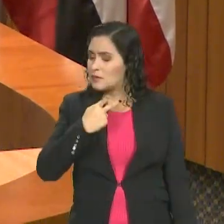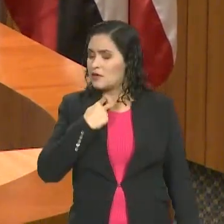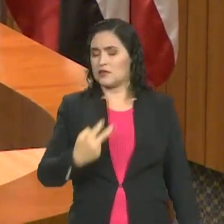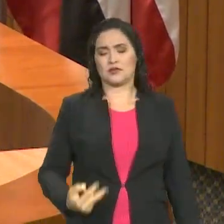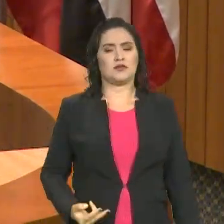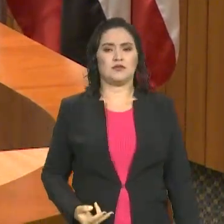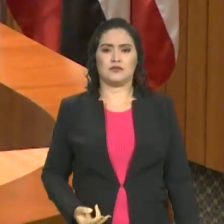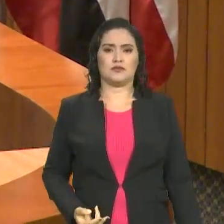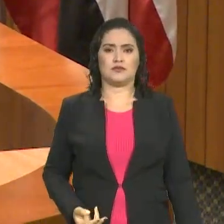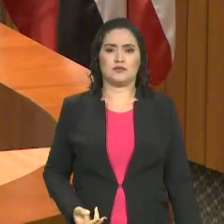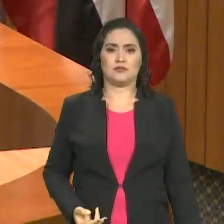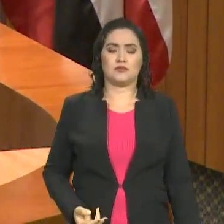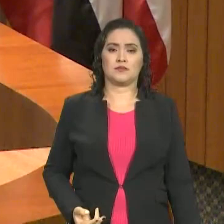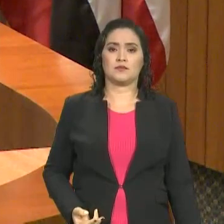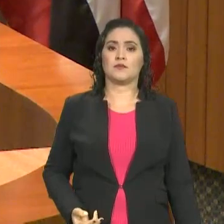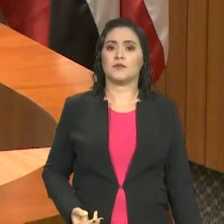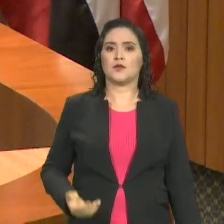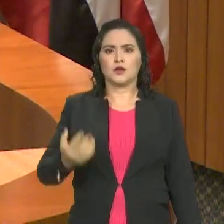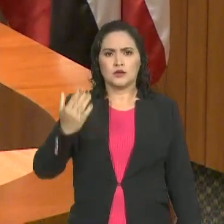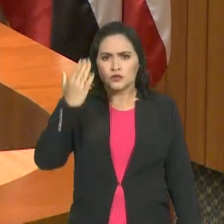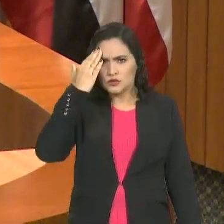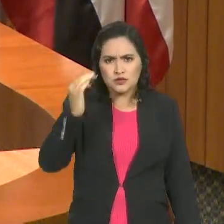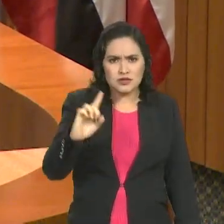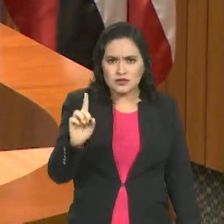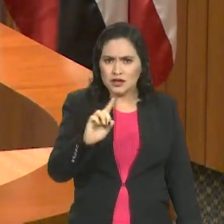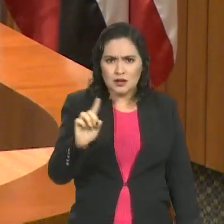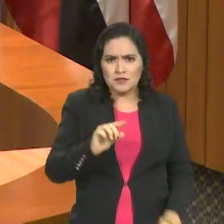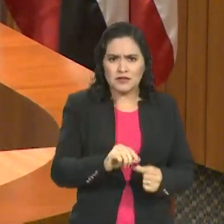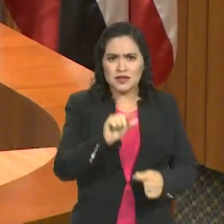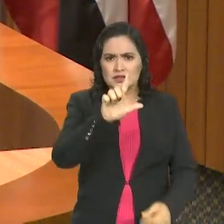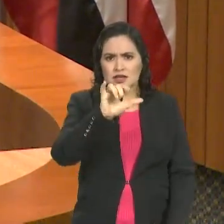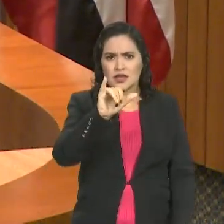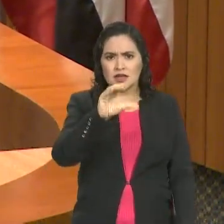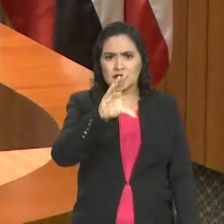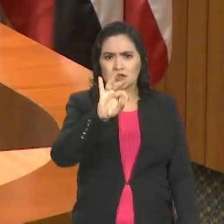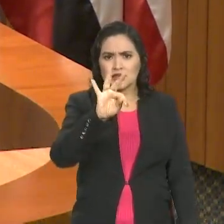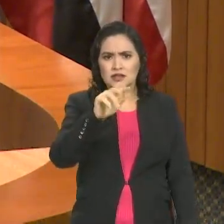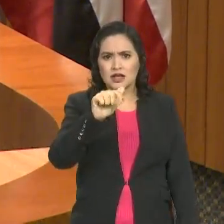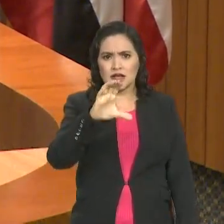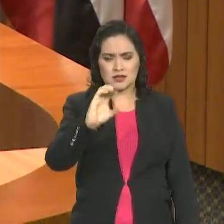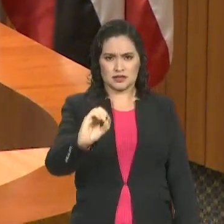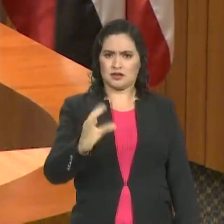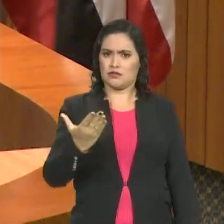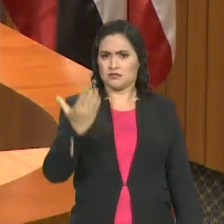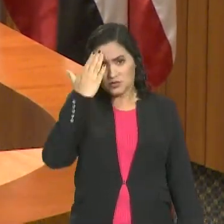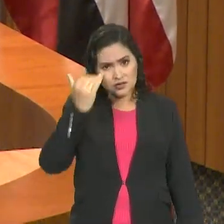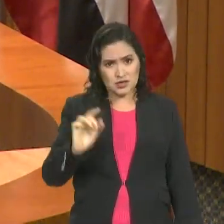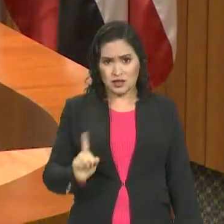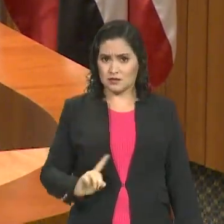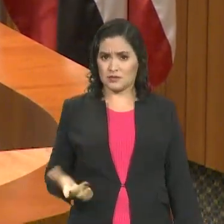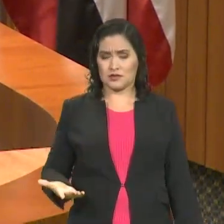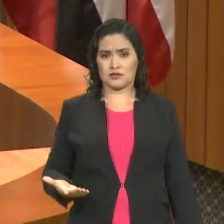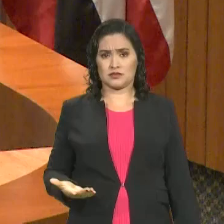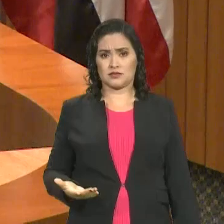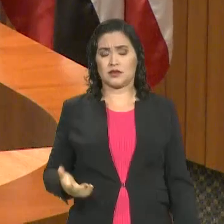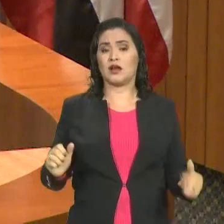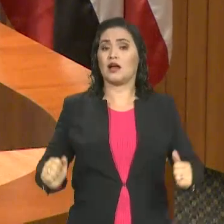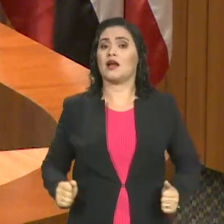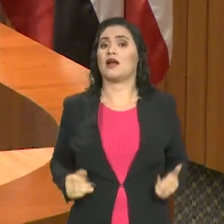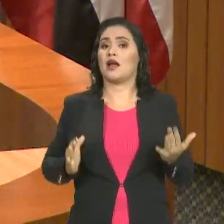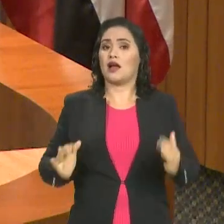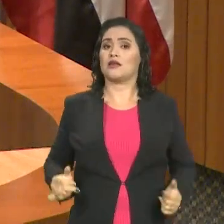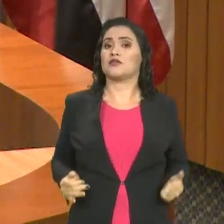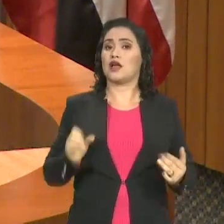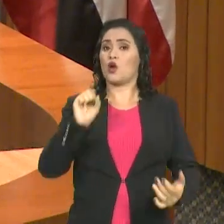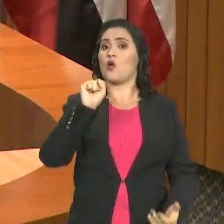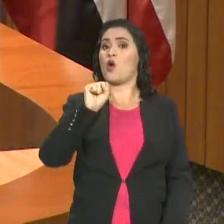licitatório, está aqui, ó. Ele colocou agora, além disso tudo aí que eu estou falando, vai gastar mais de 8 milhões de reais